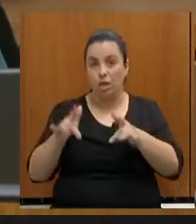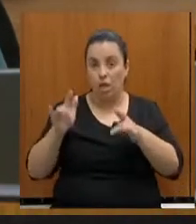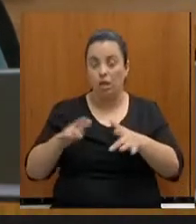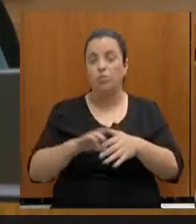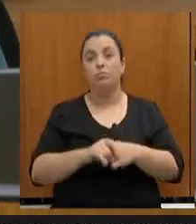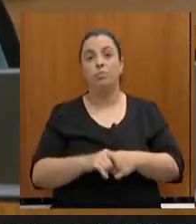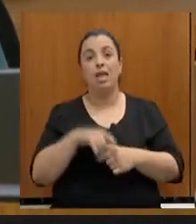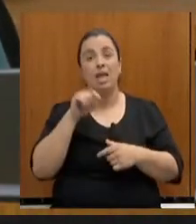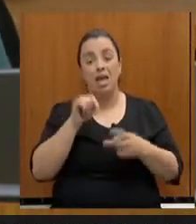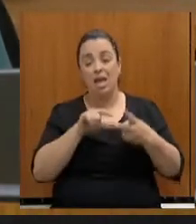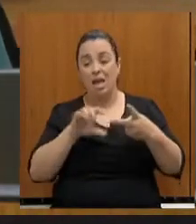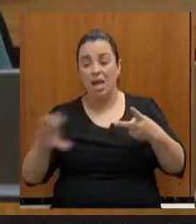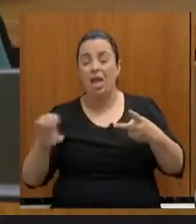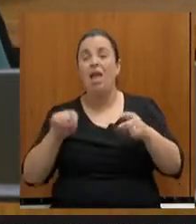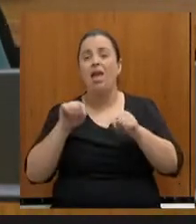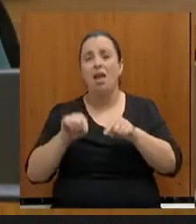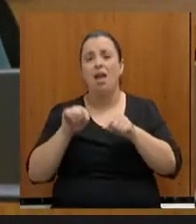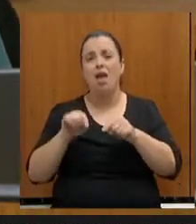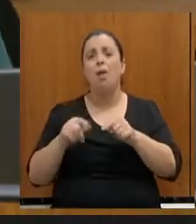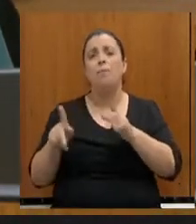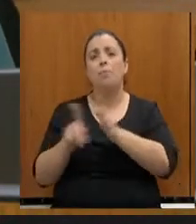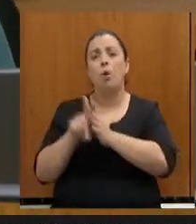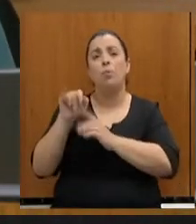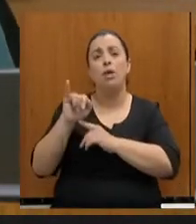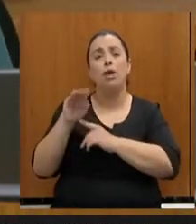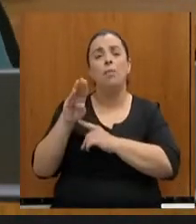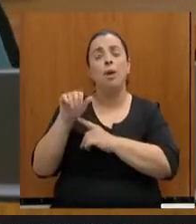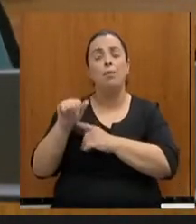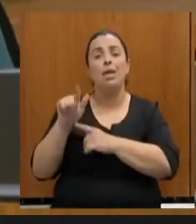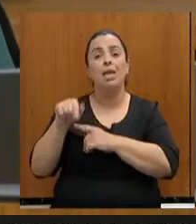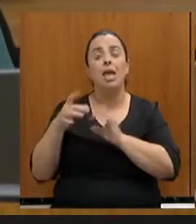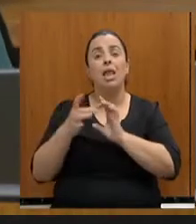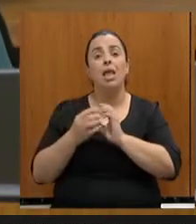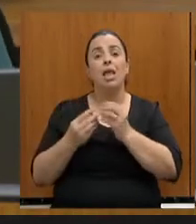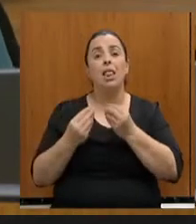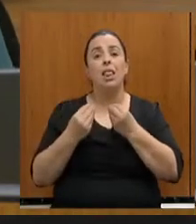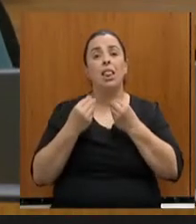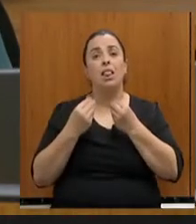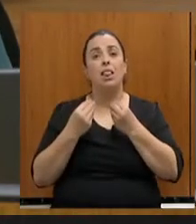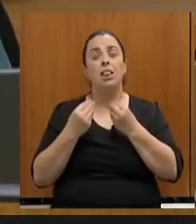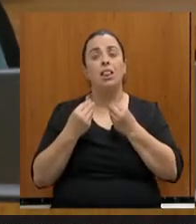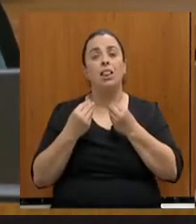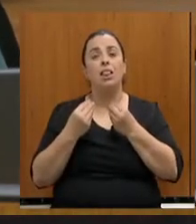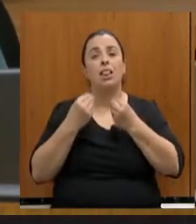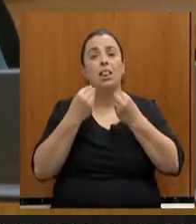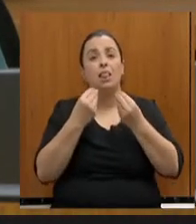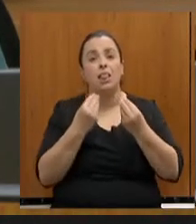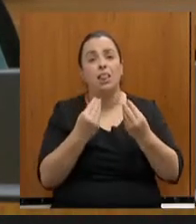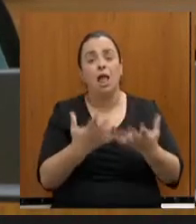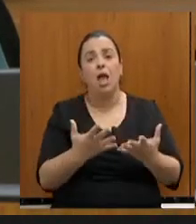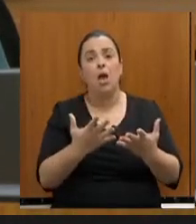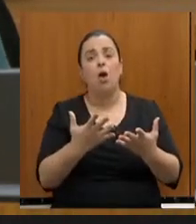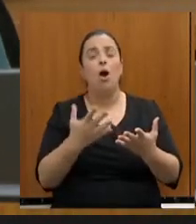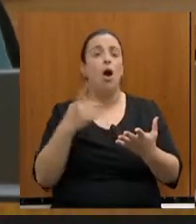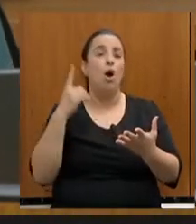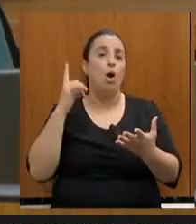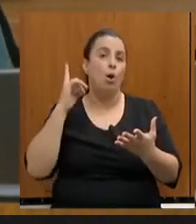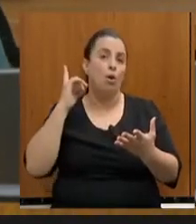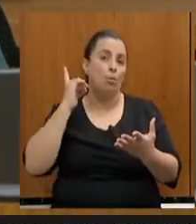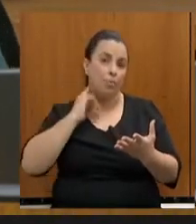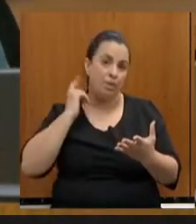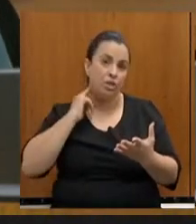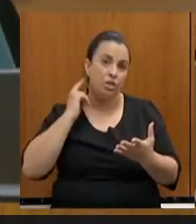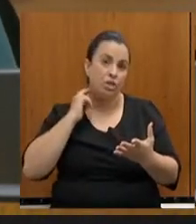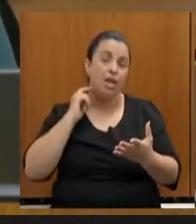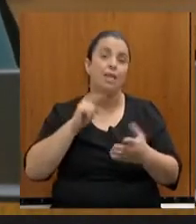originária do licenciamento é do Ibama que delegou ao estado de Minas Gerais é recentemente para realizar